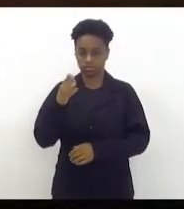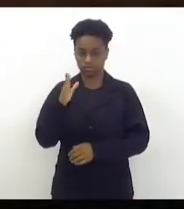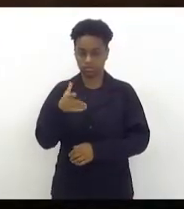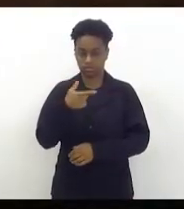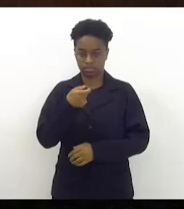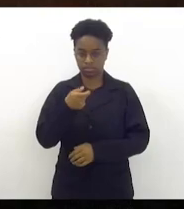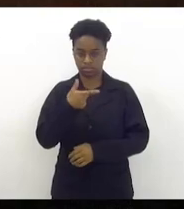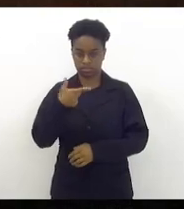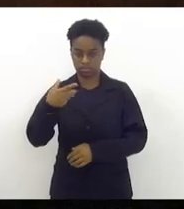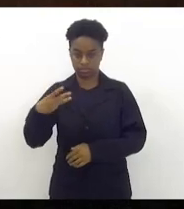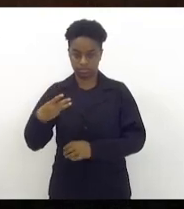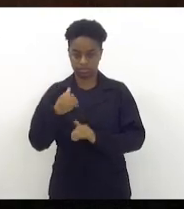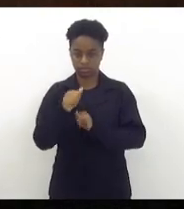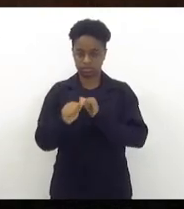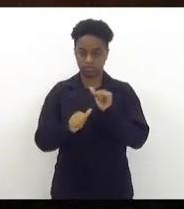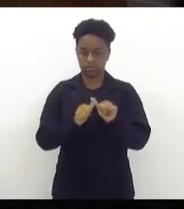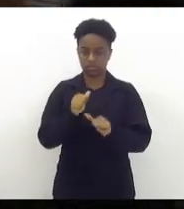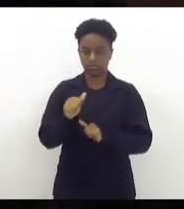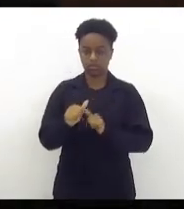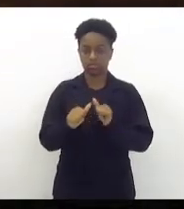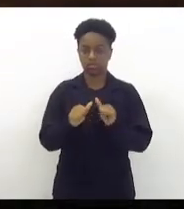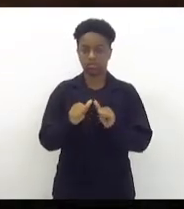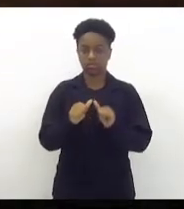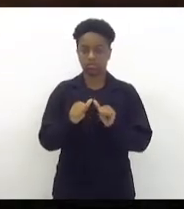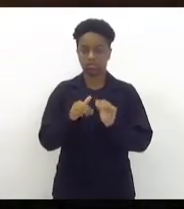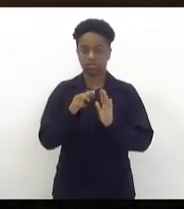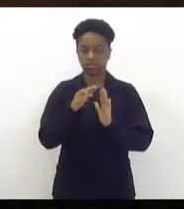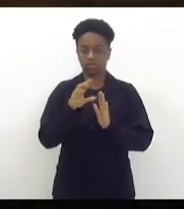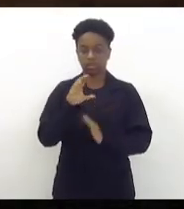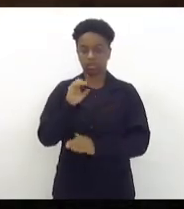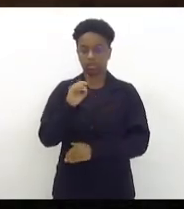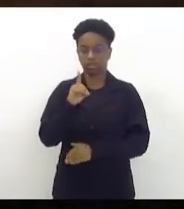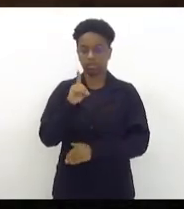23, que altera dispositivo do CODGERS.